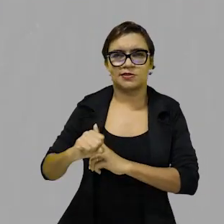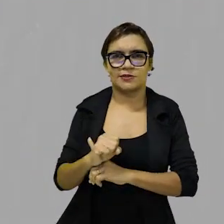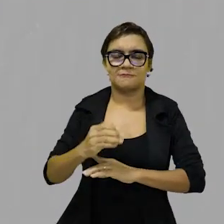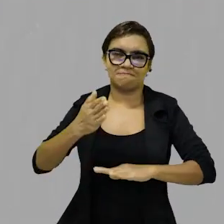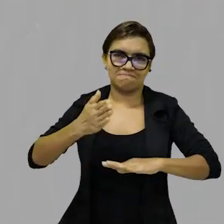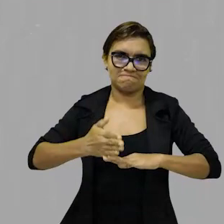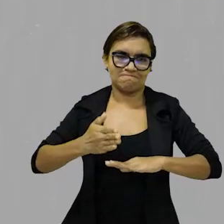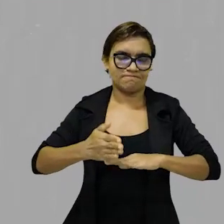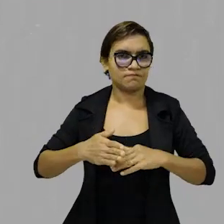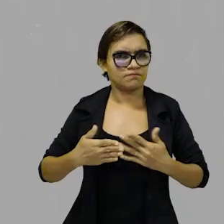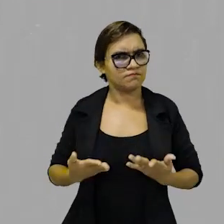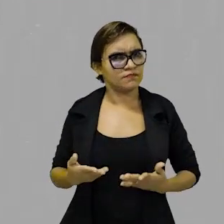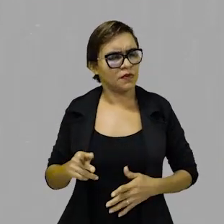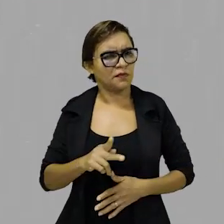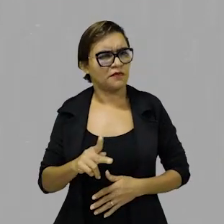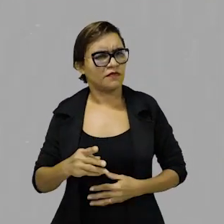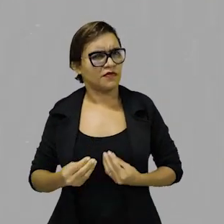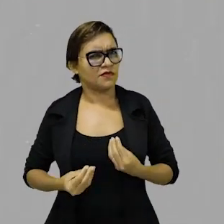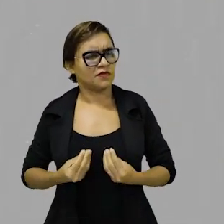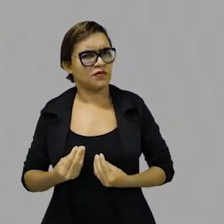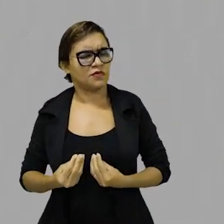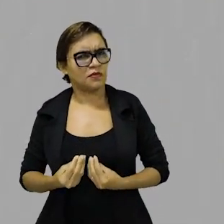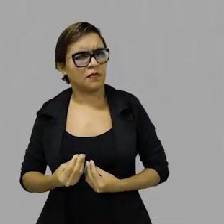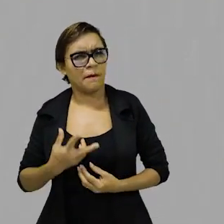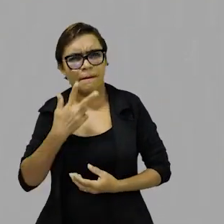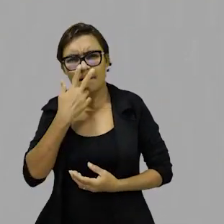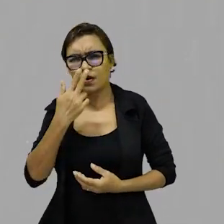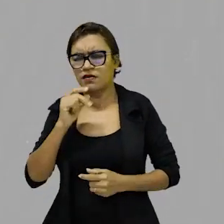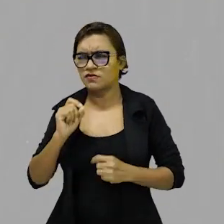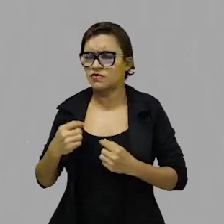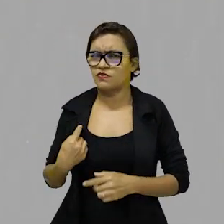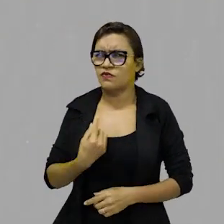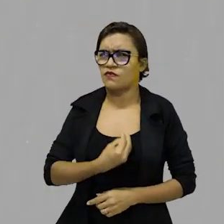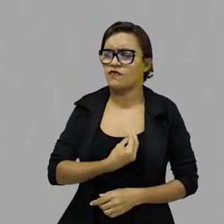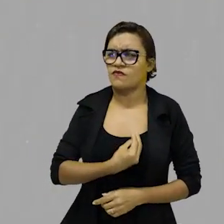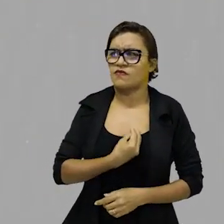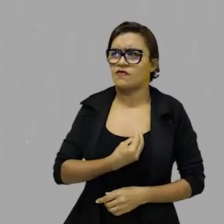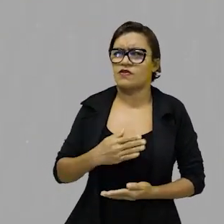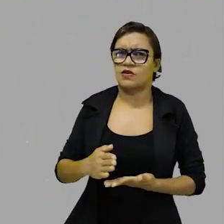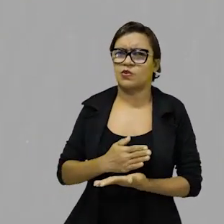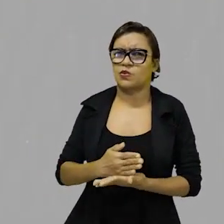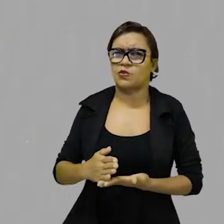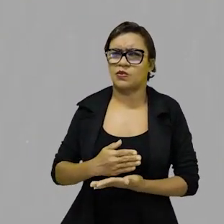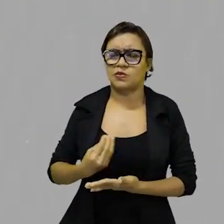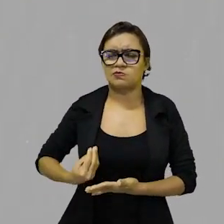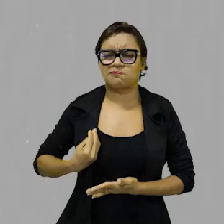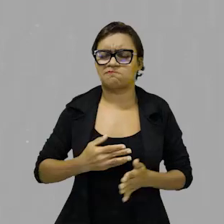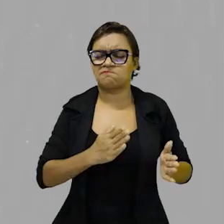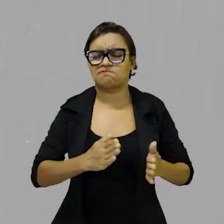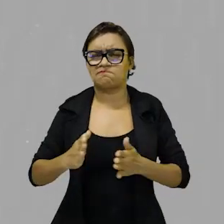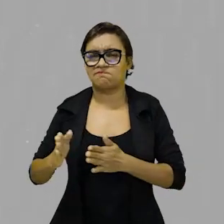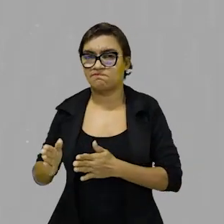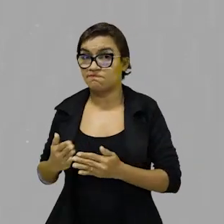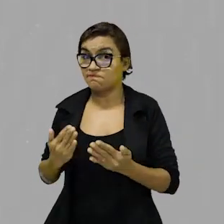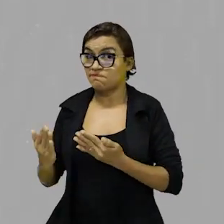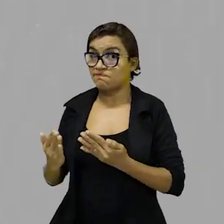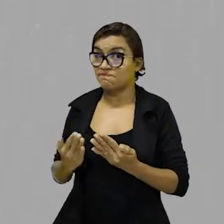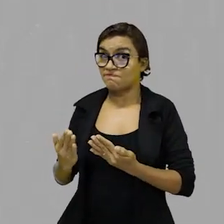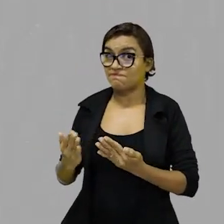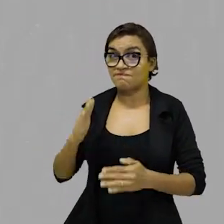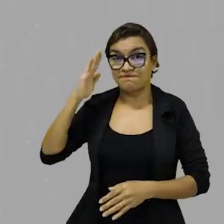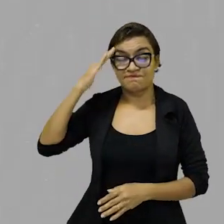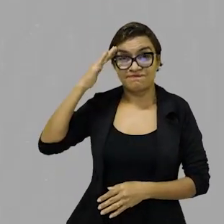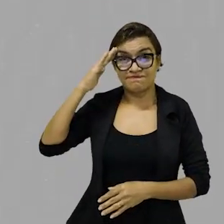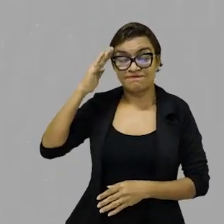moderna. Espera aí, professor. Parece que eu estou vivendo alguns pontos da minha vida. Deu para entender as comparações com as